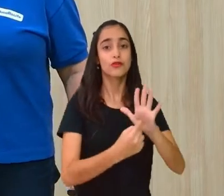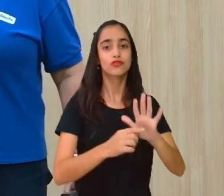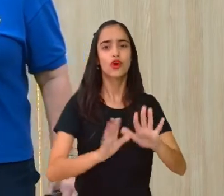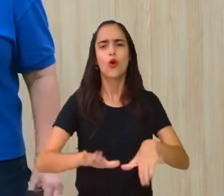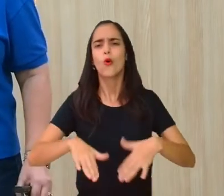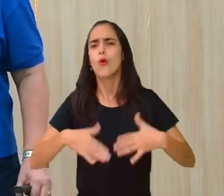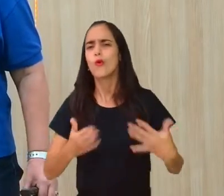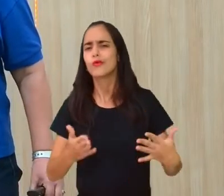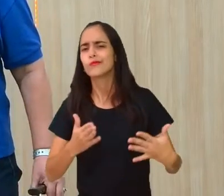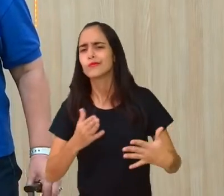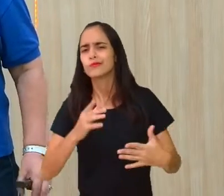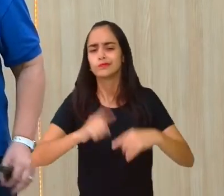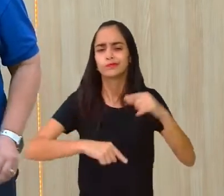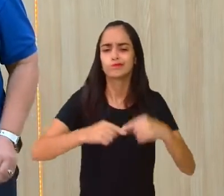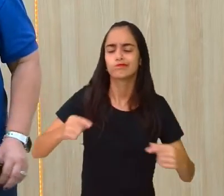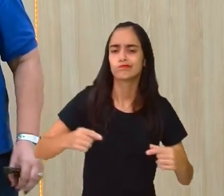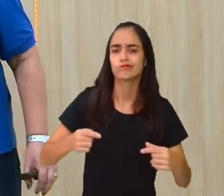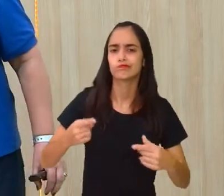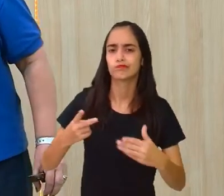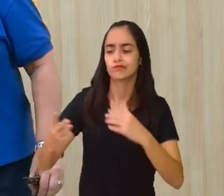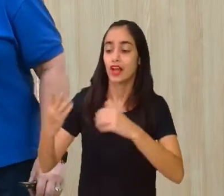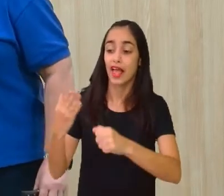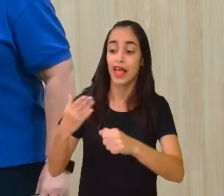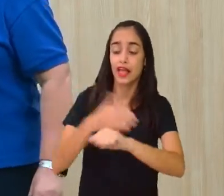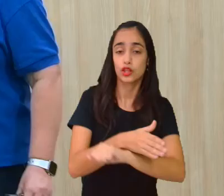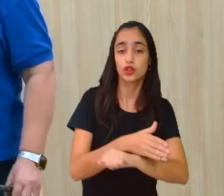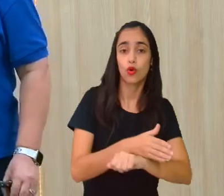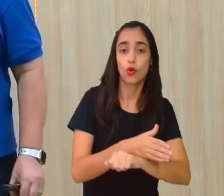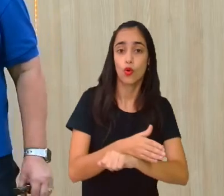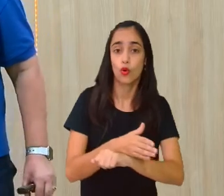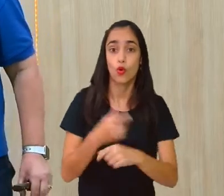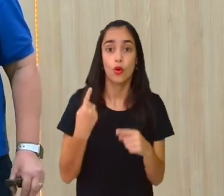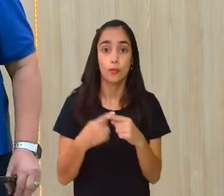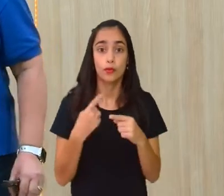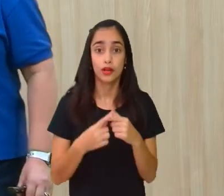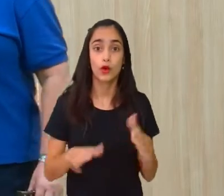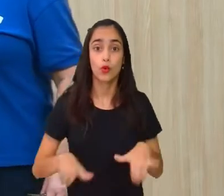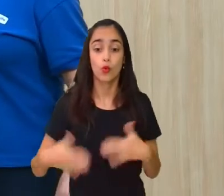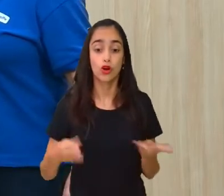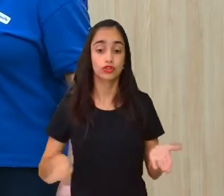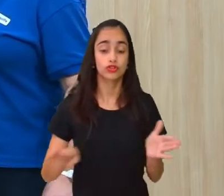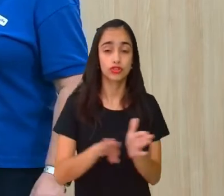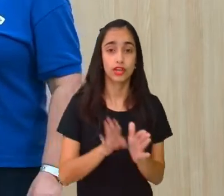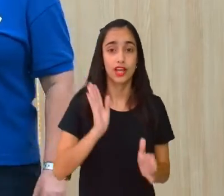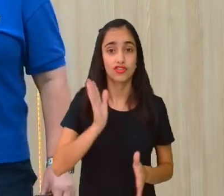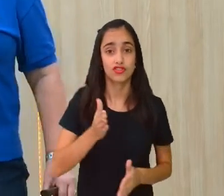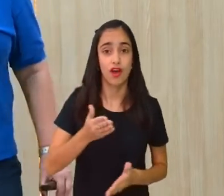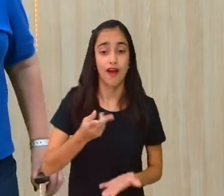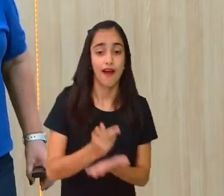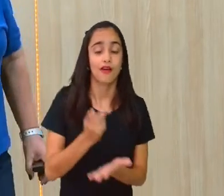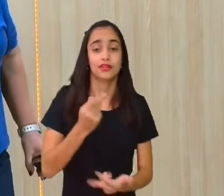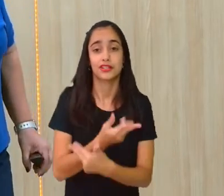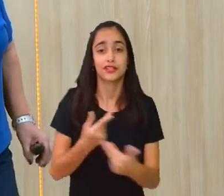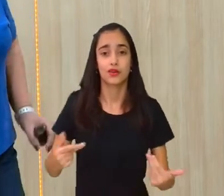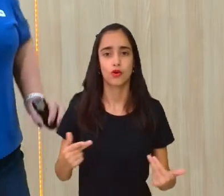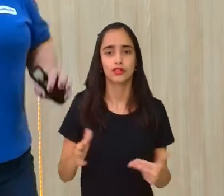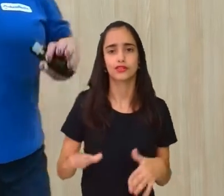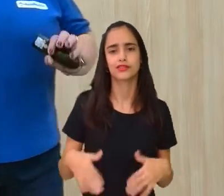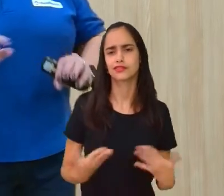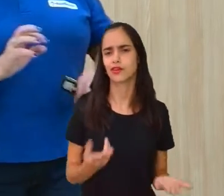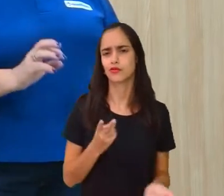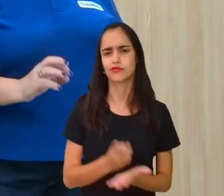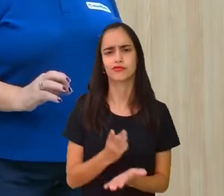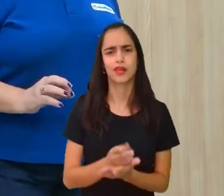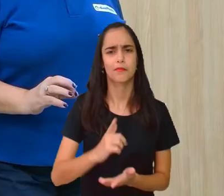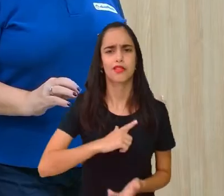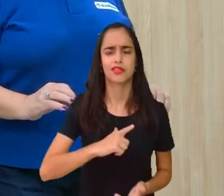invadiu, para que eles reconheçam, porque assim que chegar, vamos agir logo. Então, é assim, através desse ciclo, que o